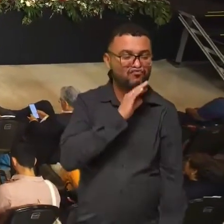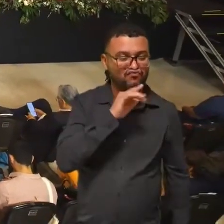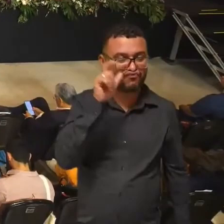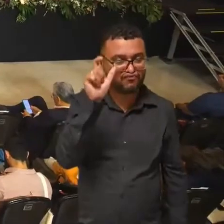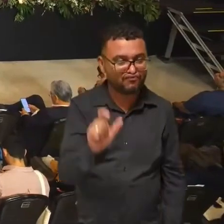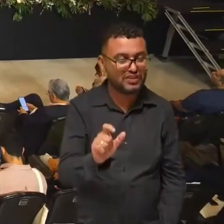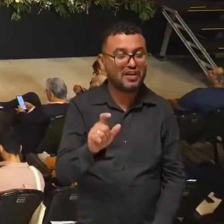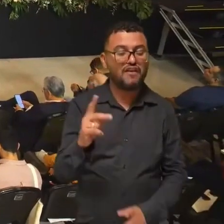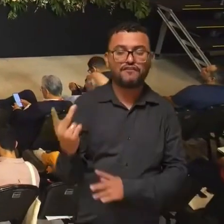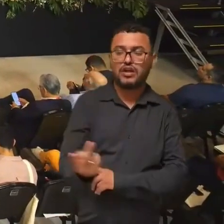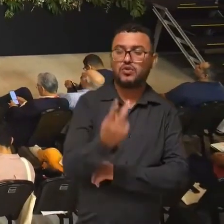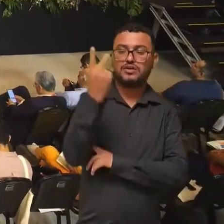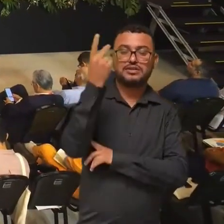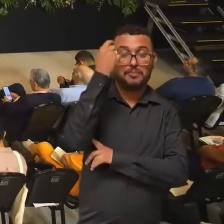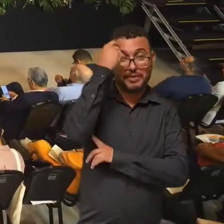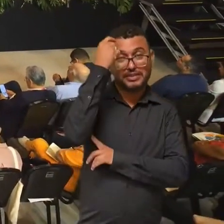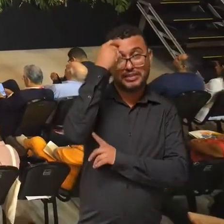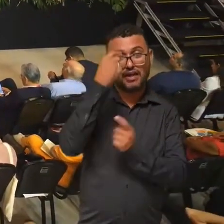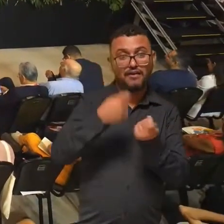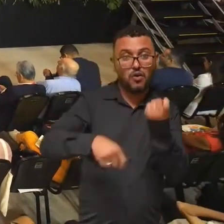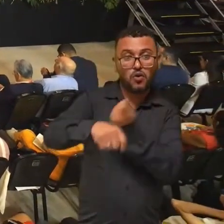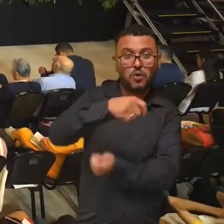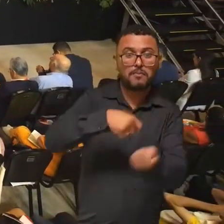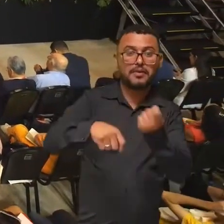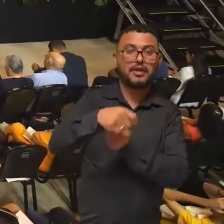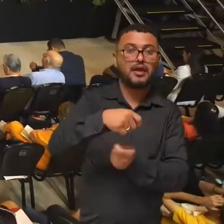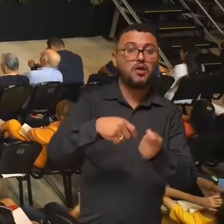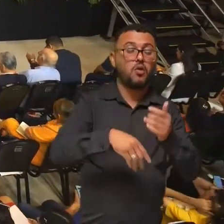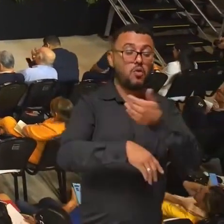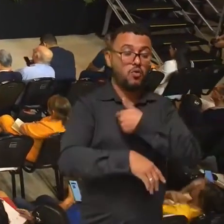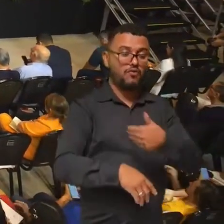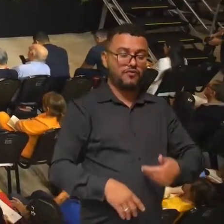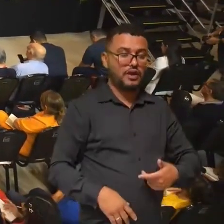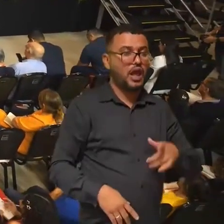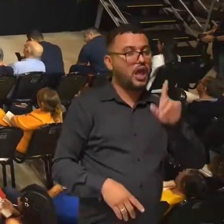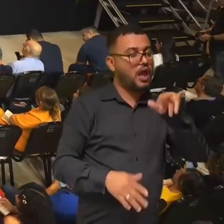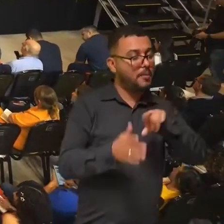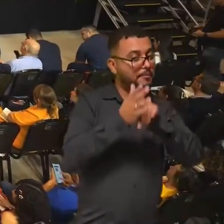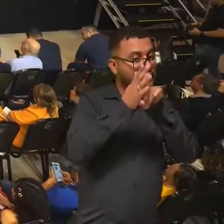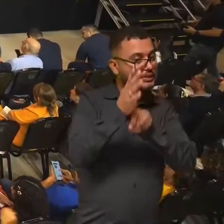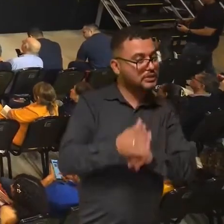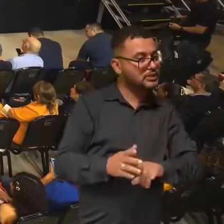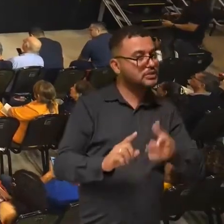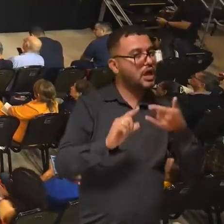mercado. O Estado, está escrito na pesquisa da Perseu Abramo, o Estado é